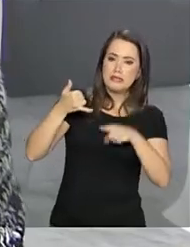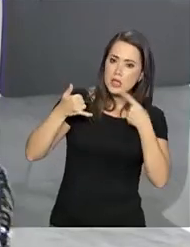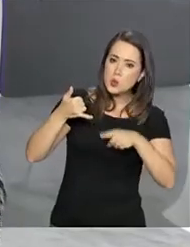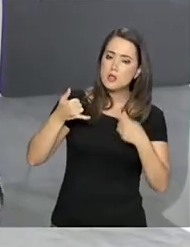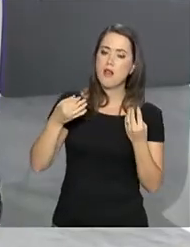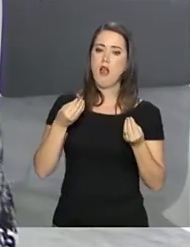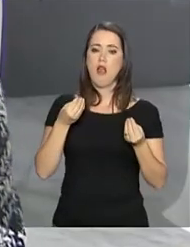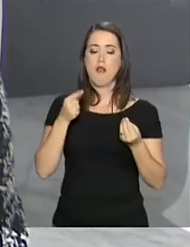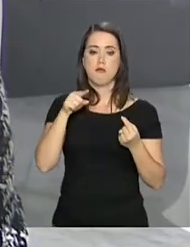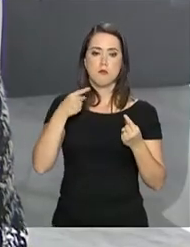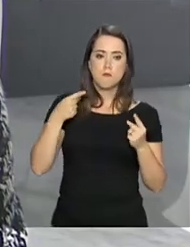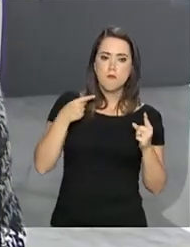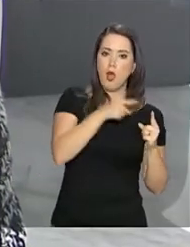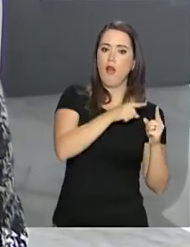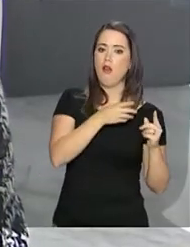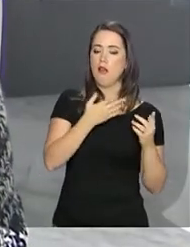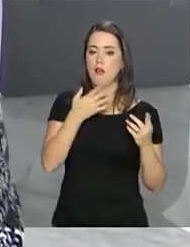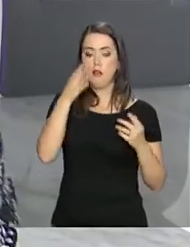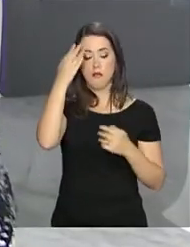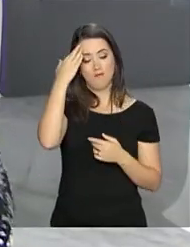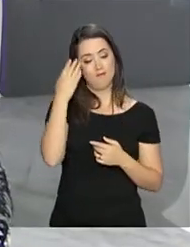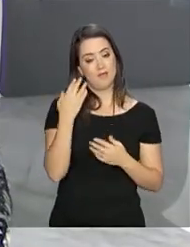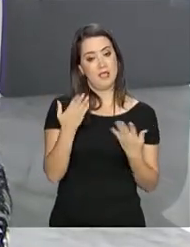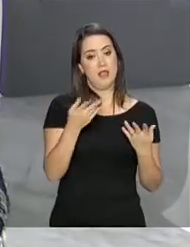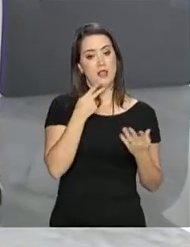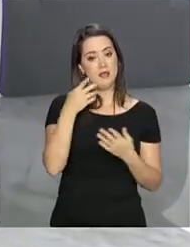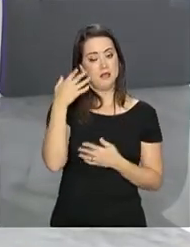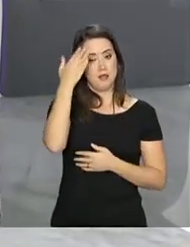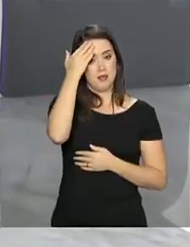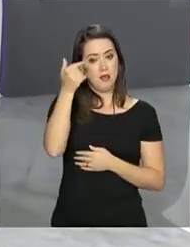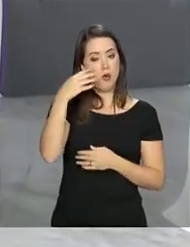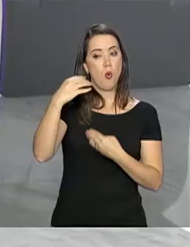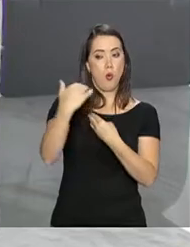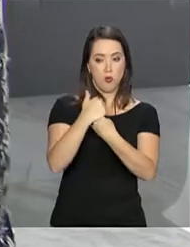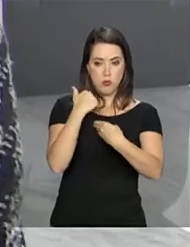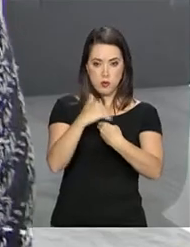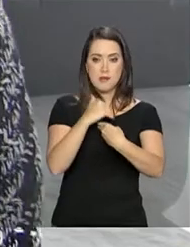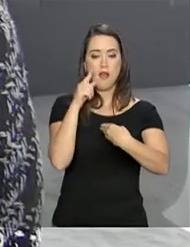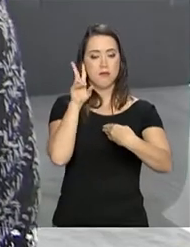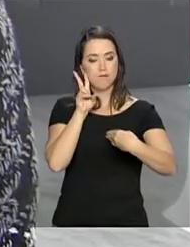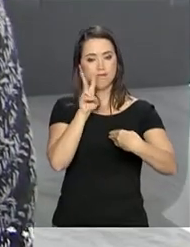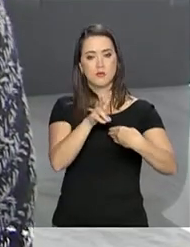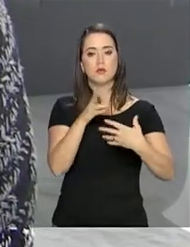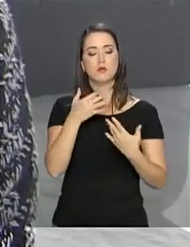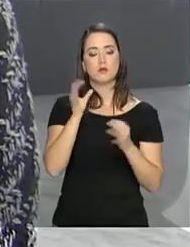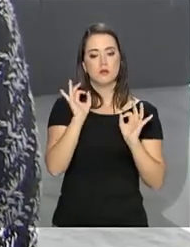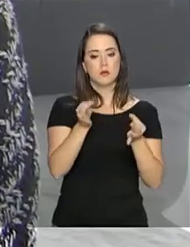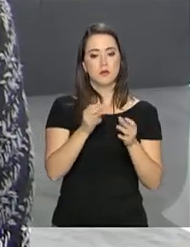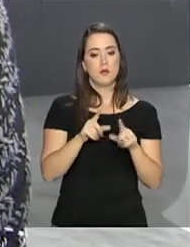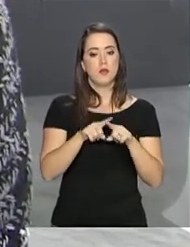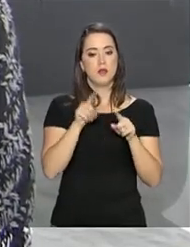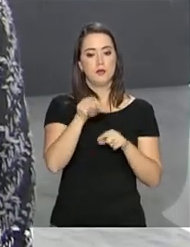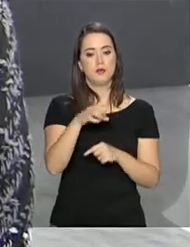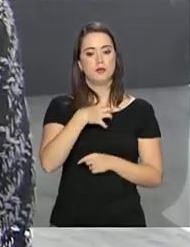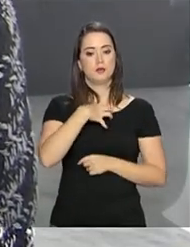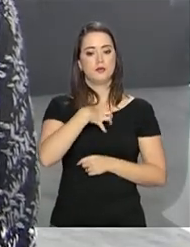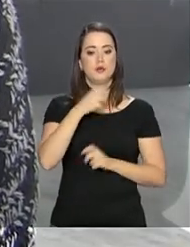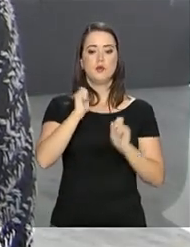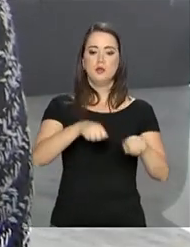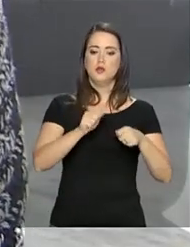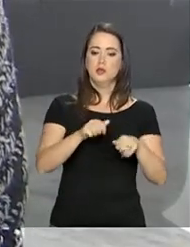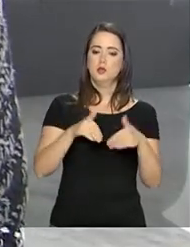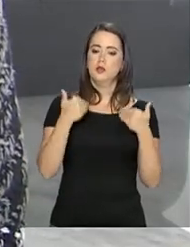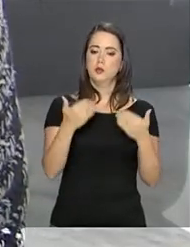sobre o seu caso e seguiu aconselhamento do número 180 para que ela possa